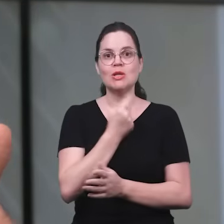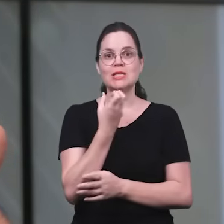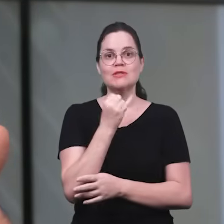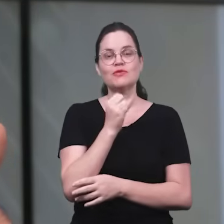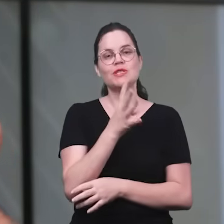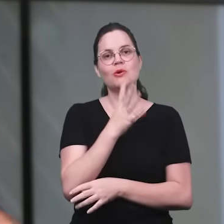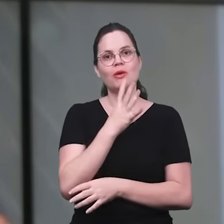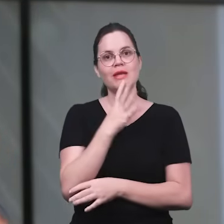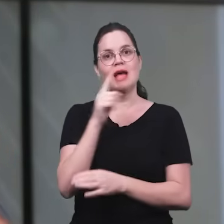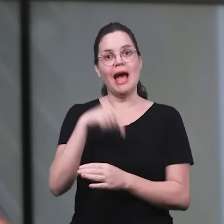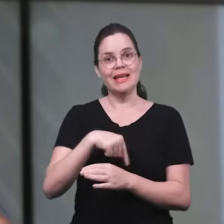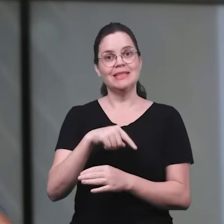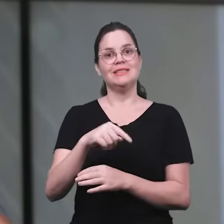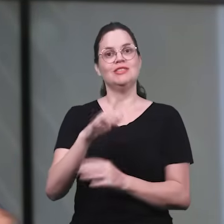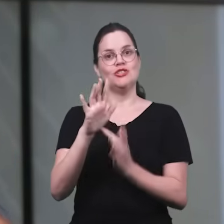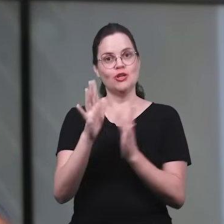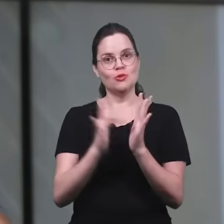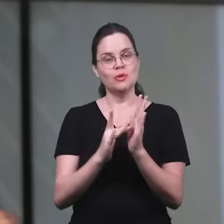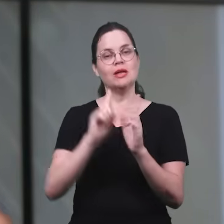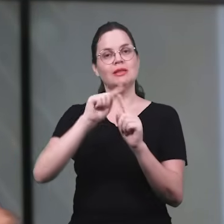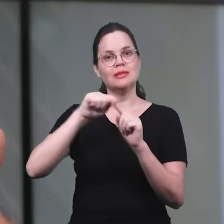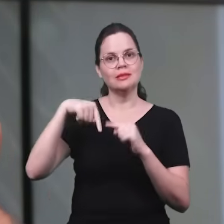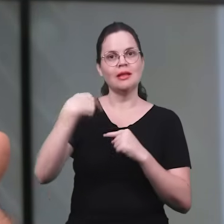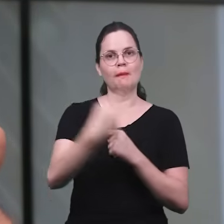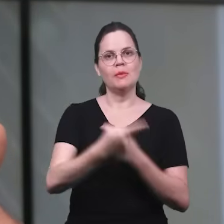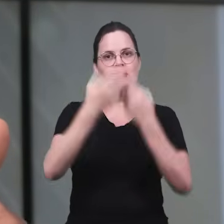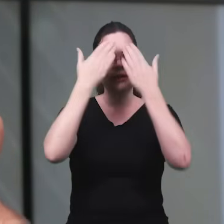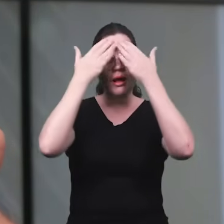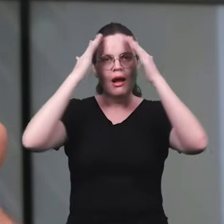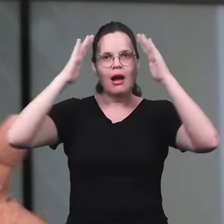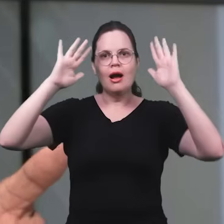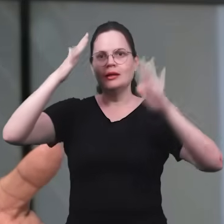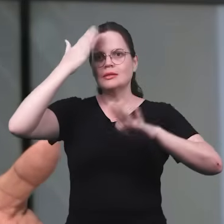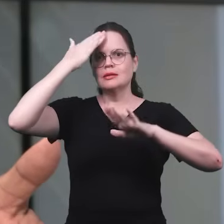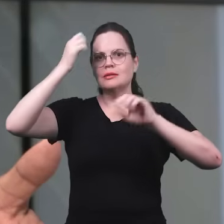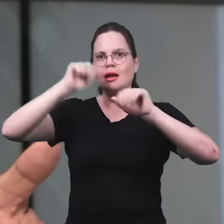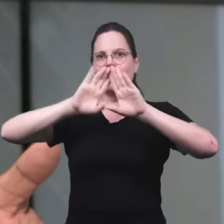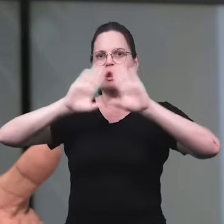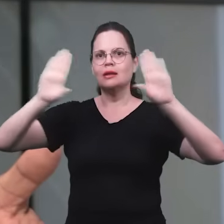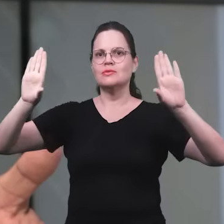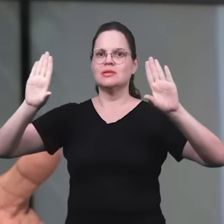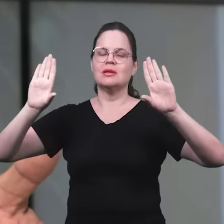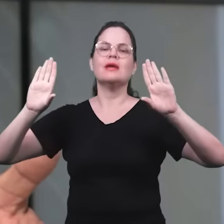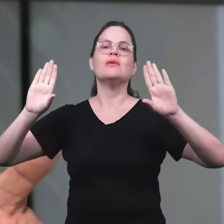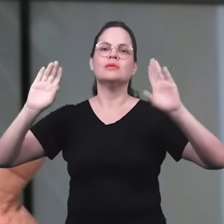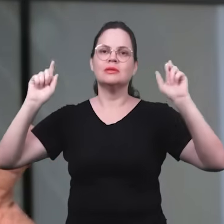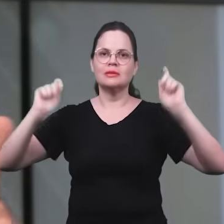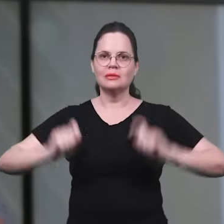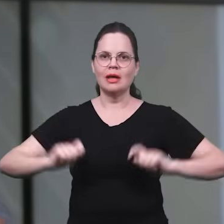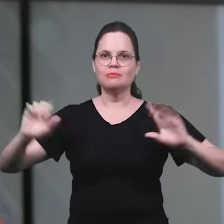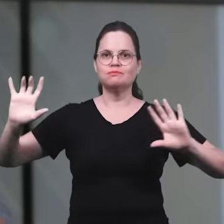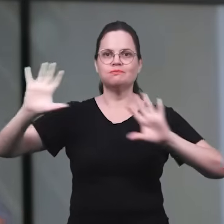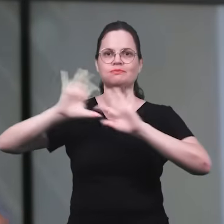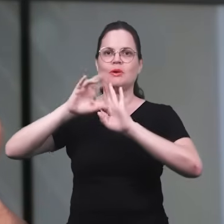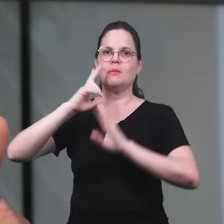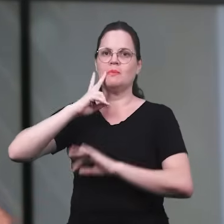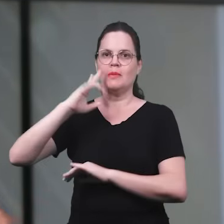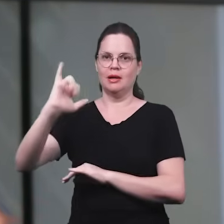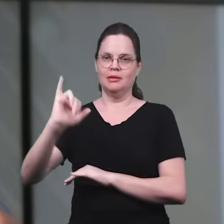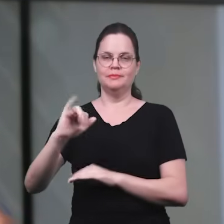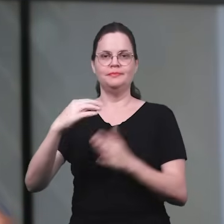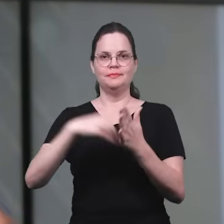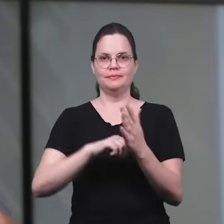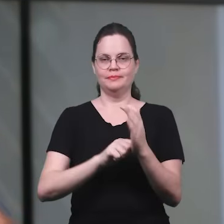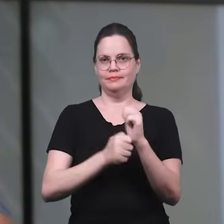o céu, o caminho, porque Jesus é o caminho que leva o homem de volta ao Pai. Então, esse é o grande mistério